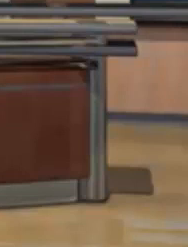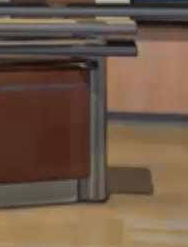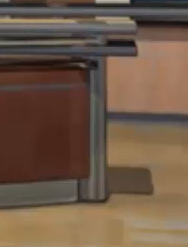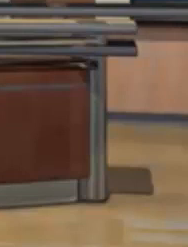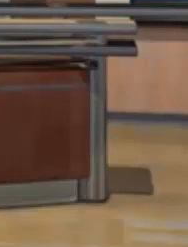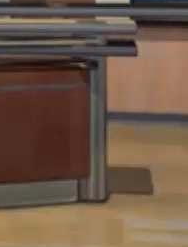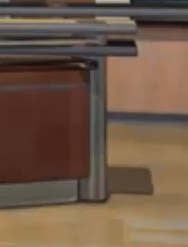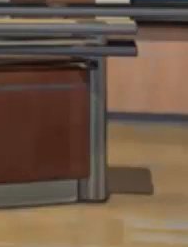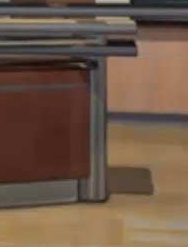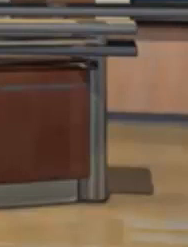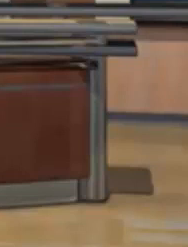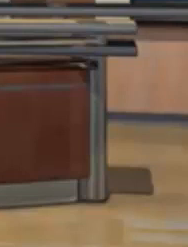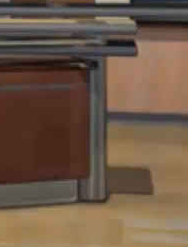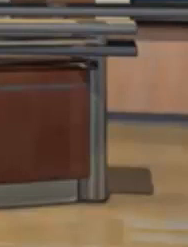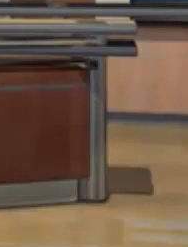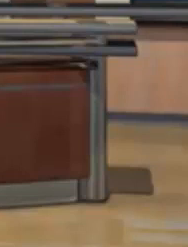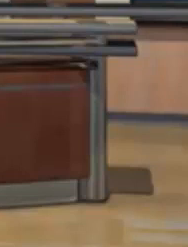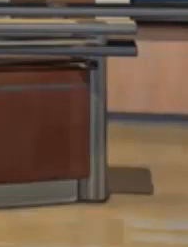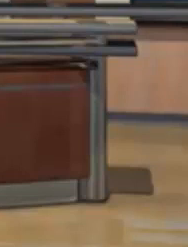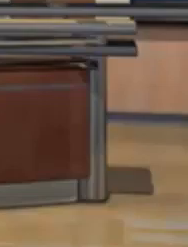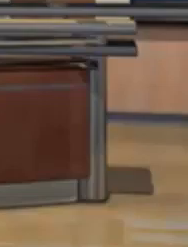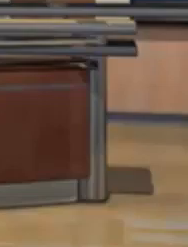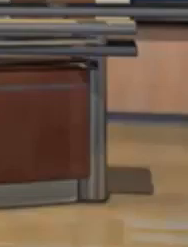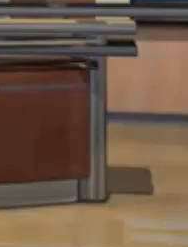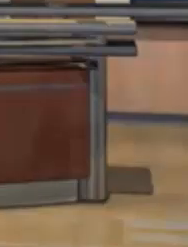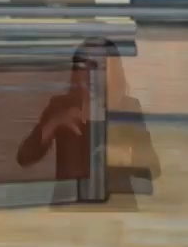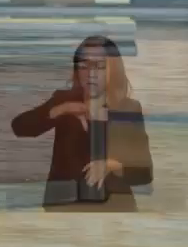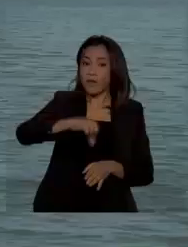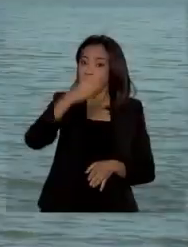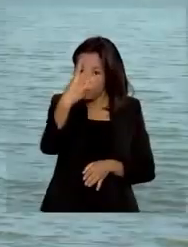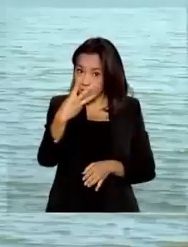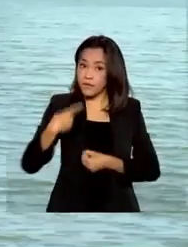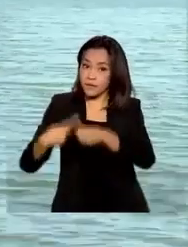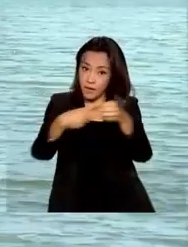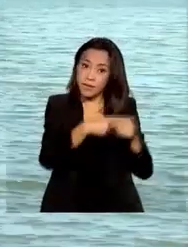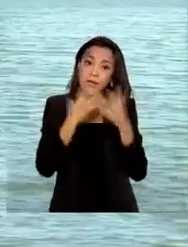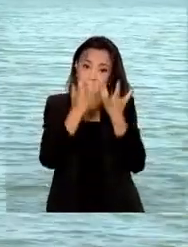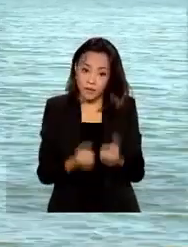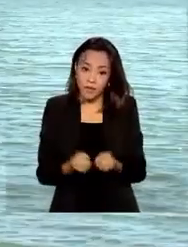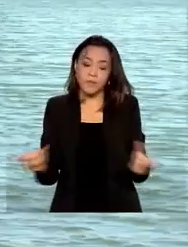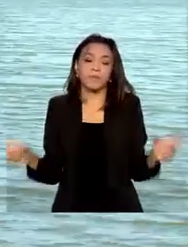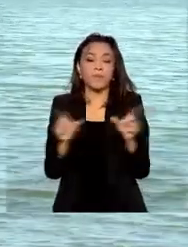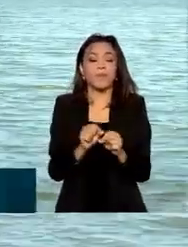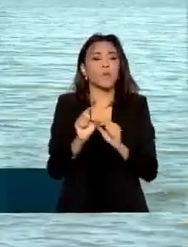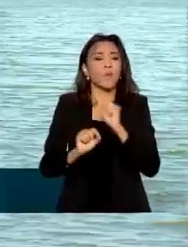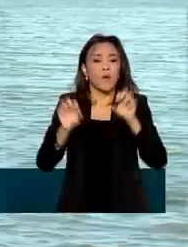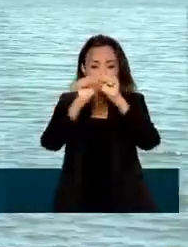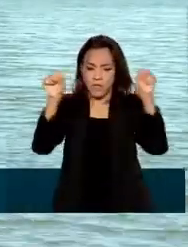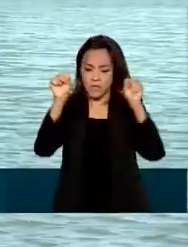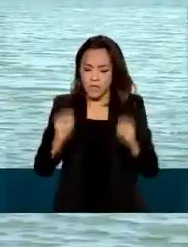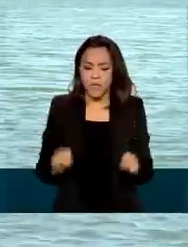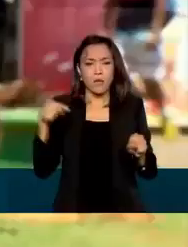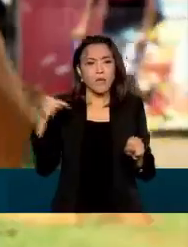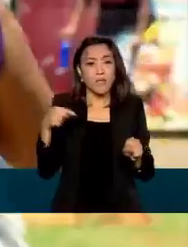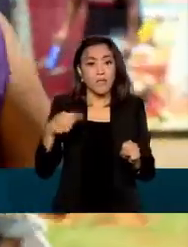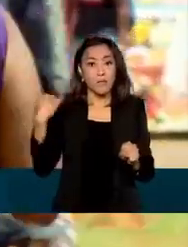Promoção da Igualdade Racial. 93 cidades já aderiram. O SINAPIR é um instrumento fundamental